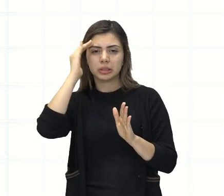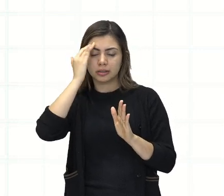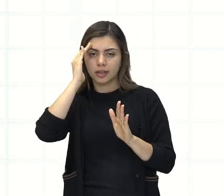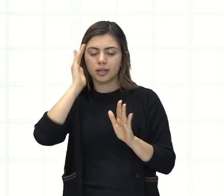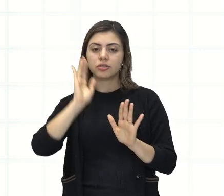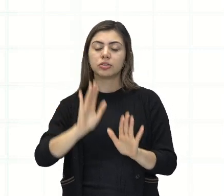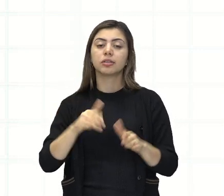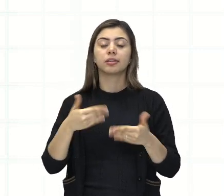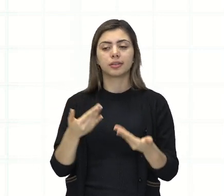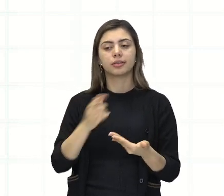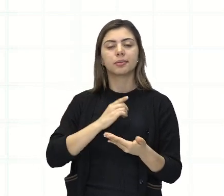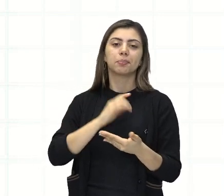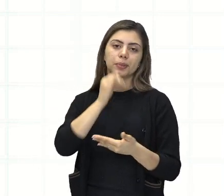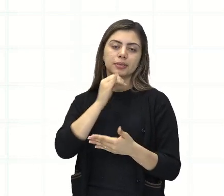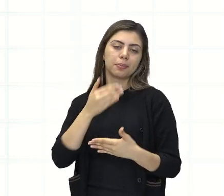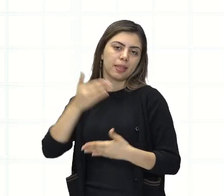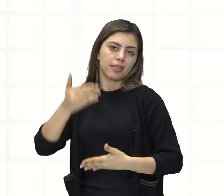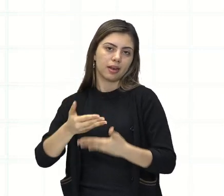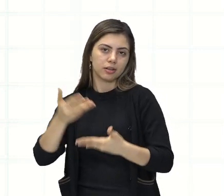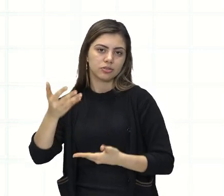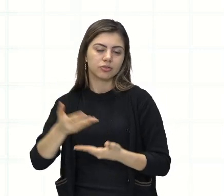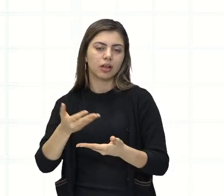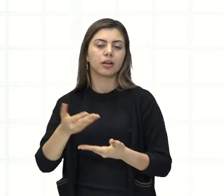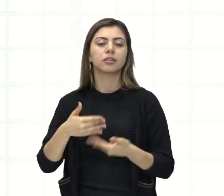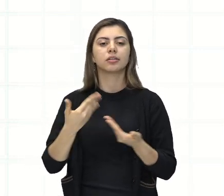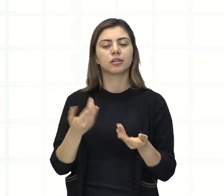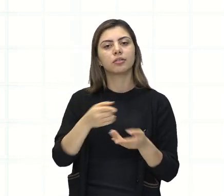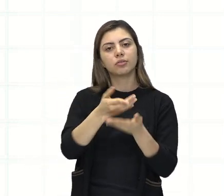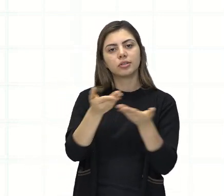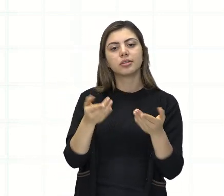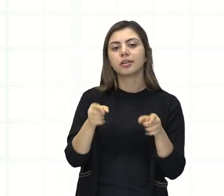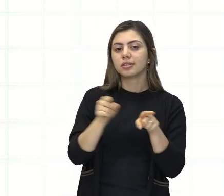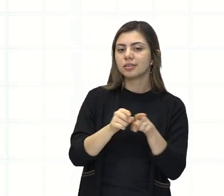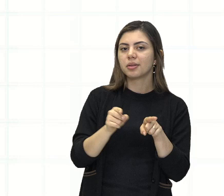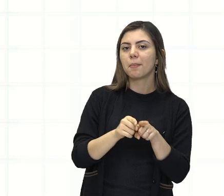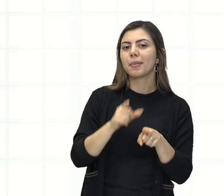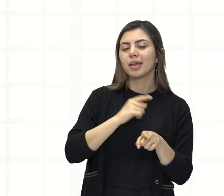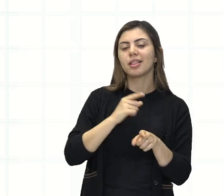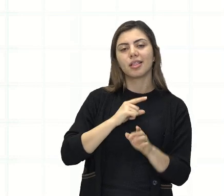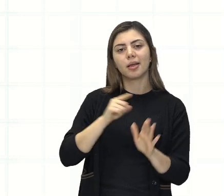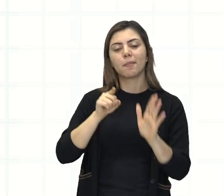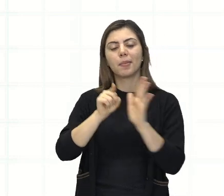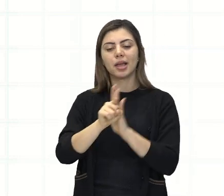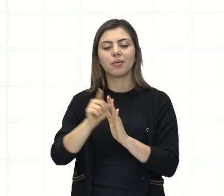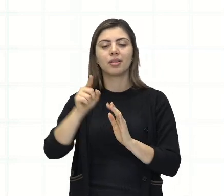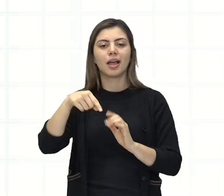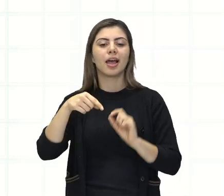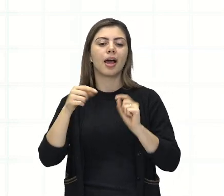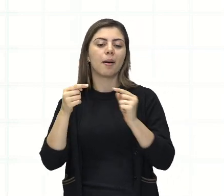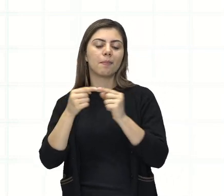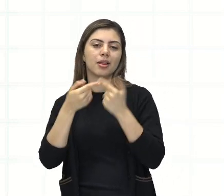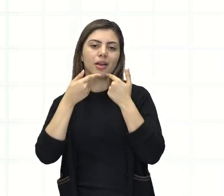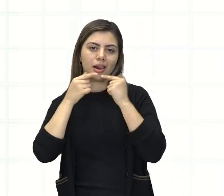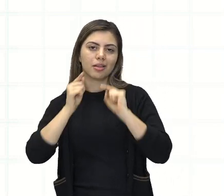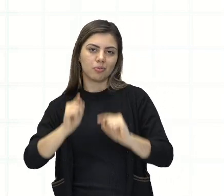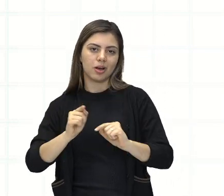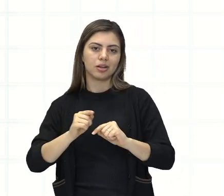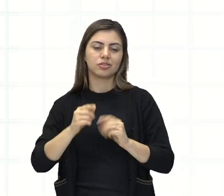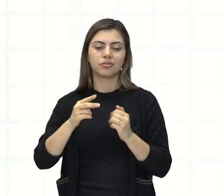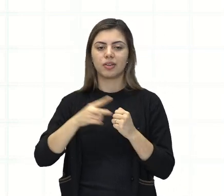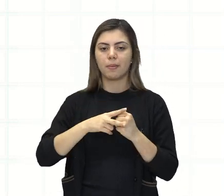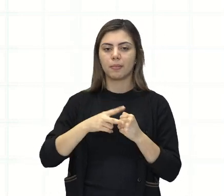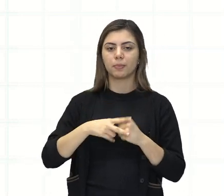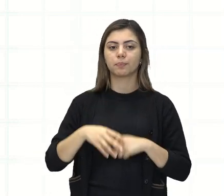na interatividade, então vocês estão também materializando a linguagem verbal. Além